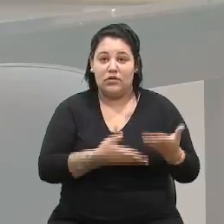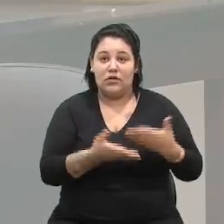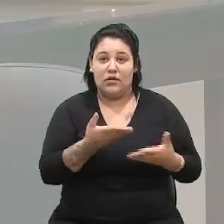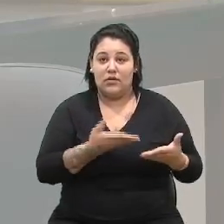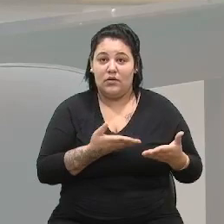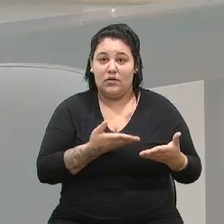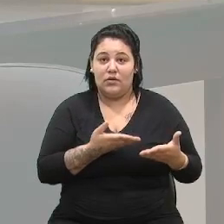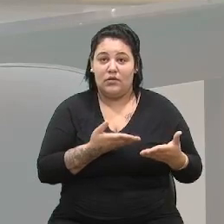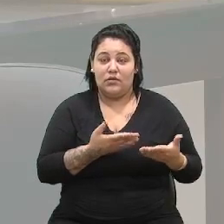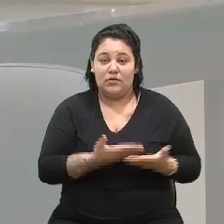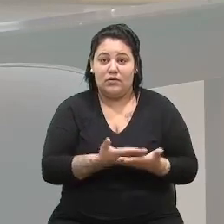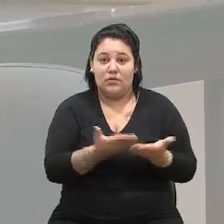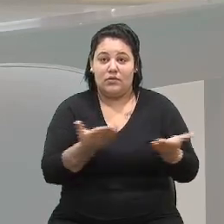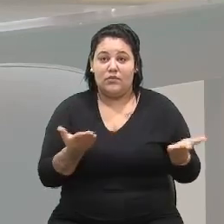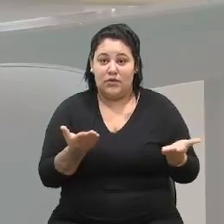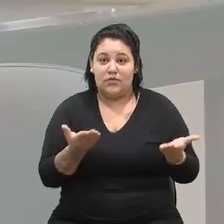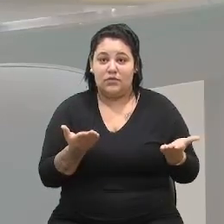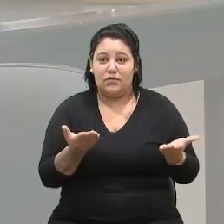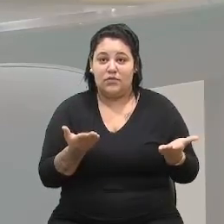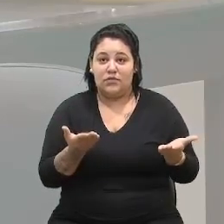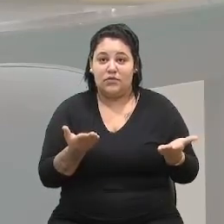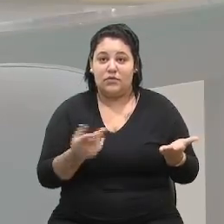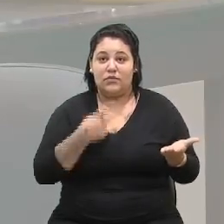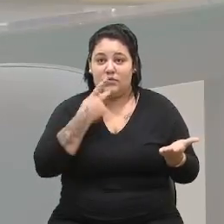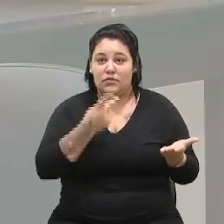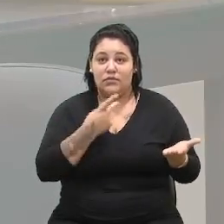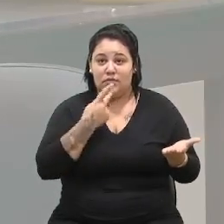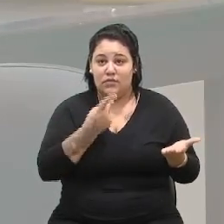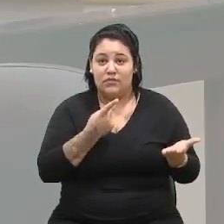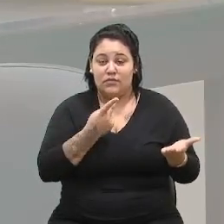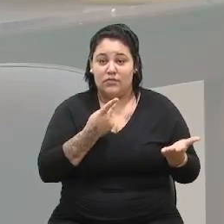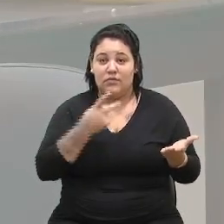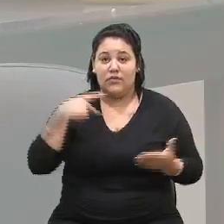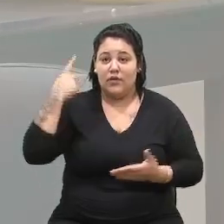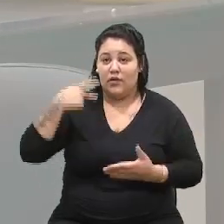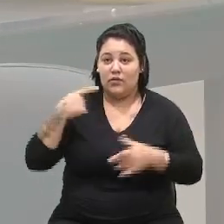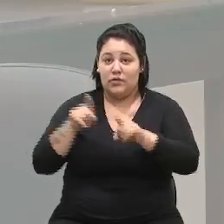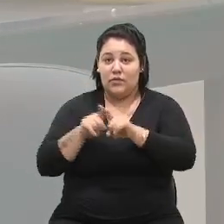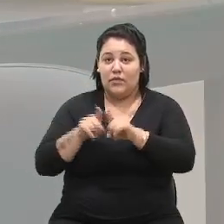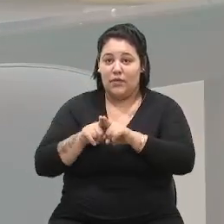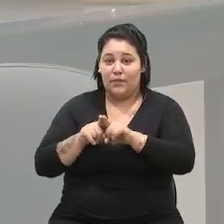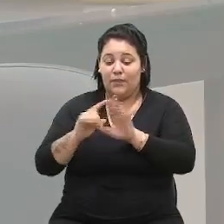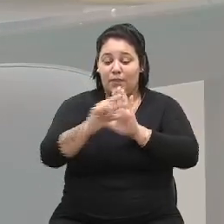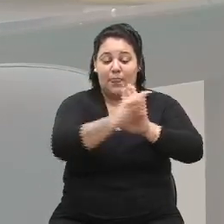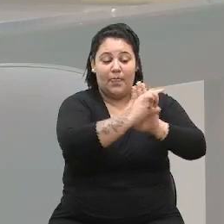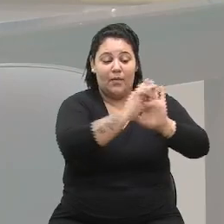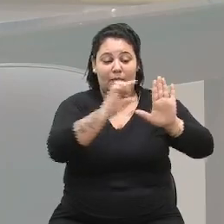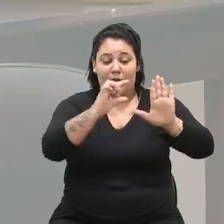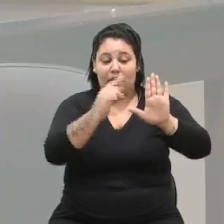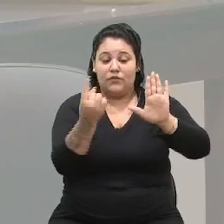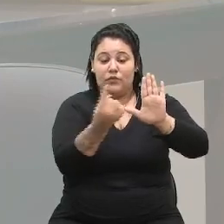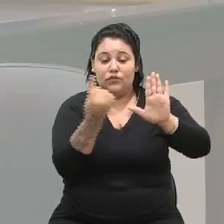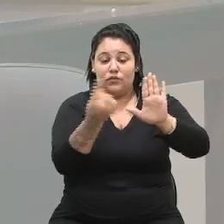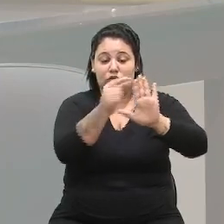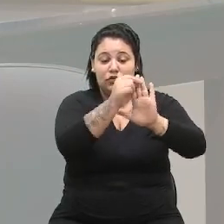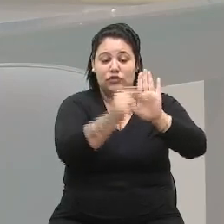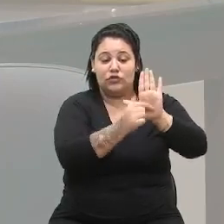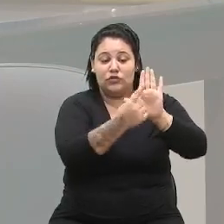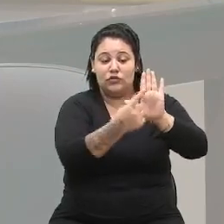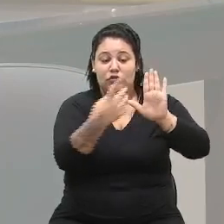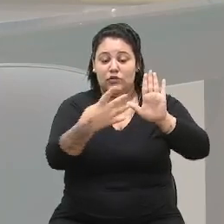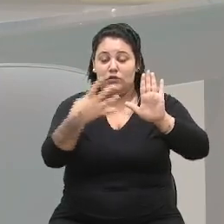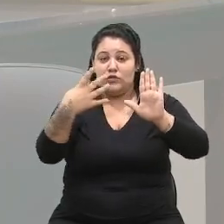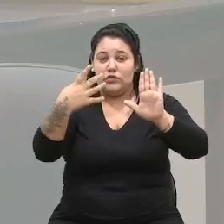dos espaços de fala dos vereadores. Por fim, o parágrafo único do artigo 214 recebe